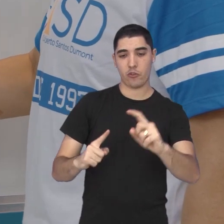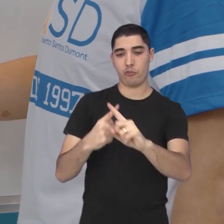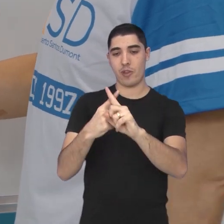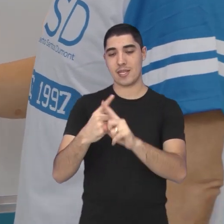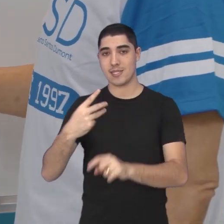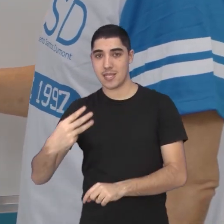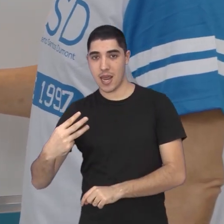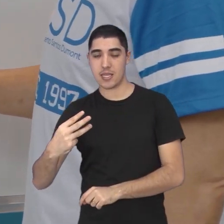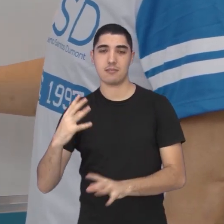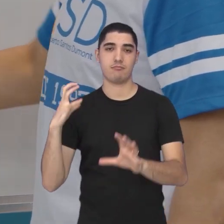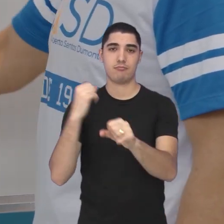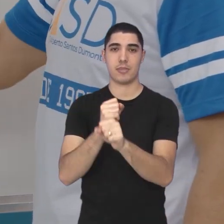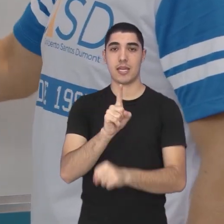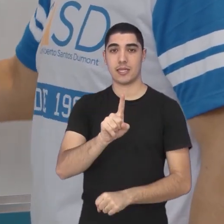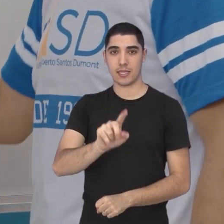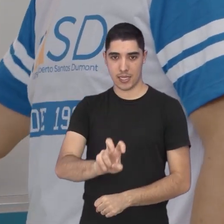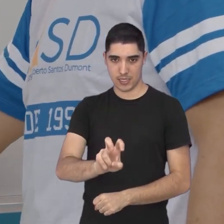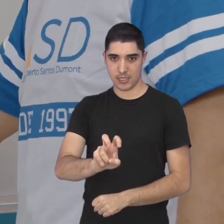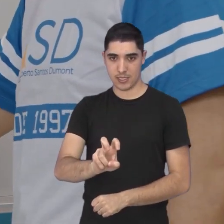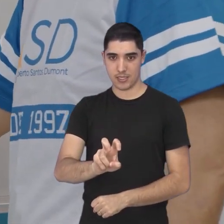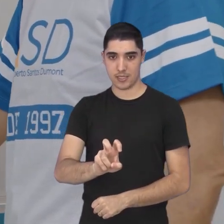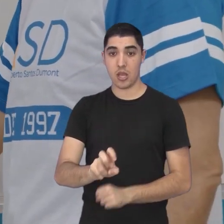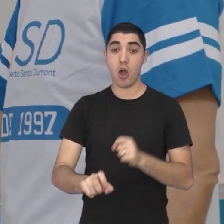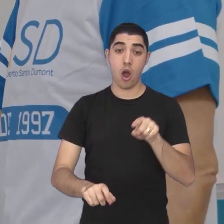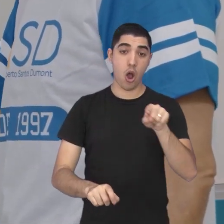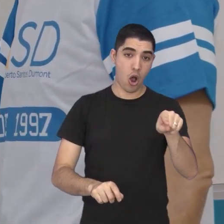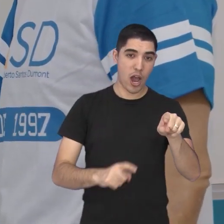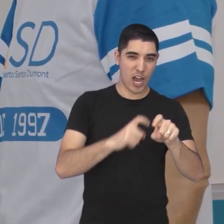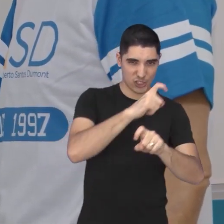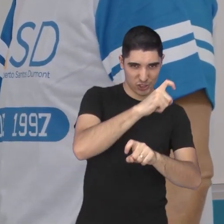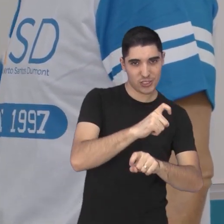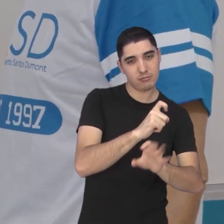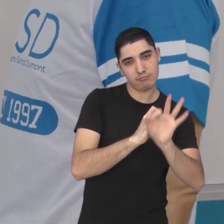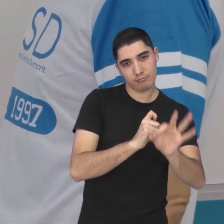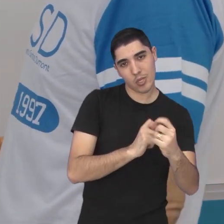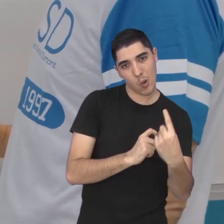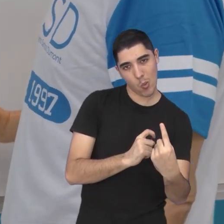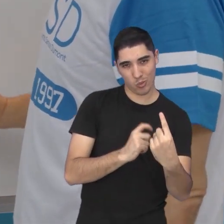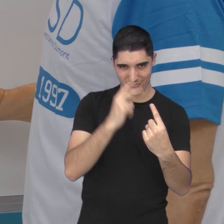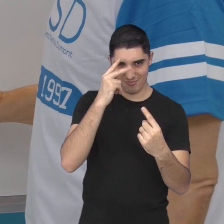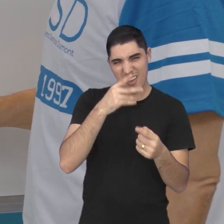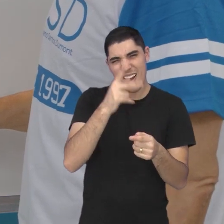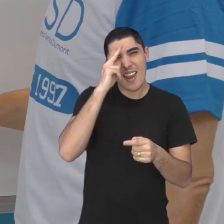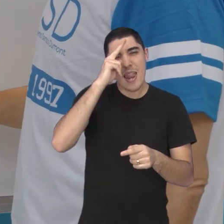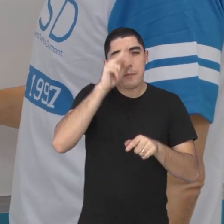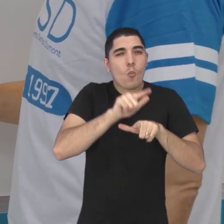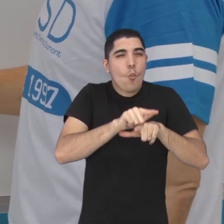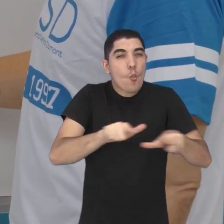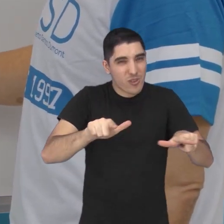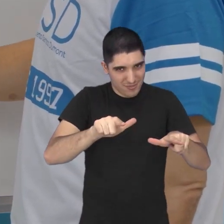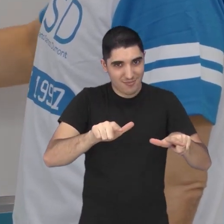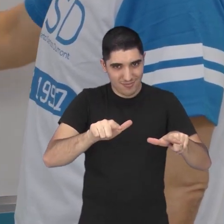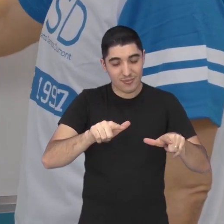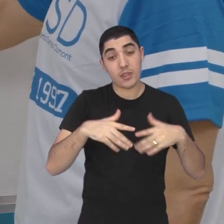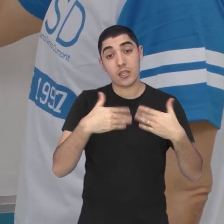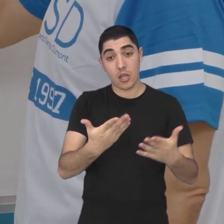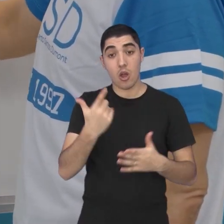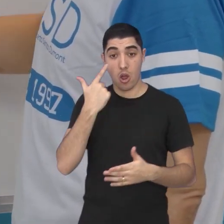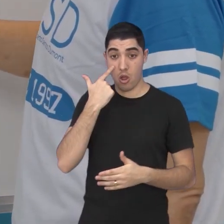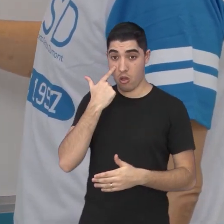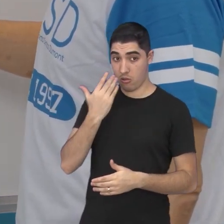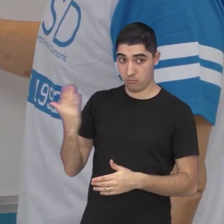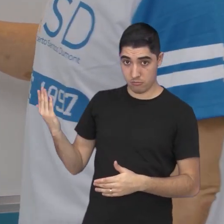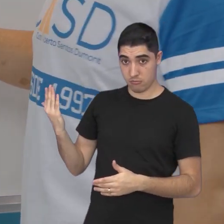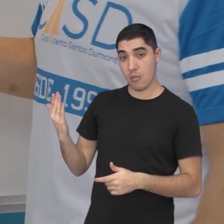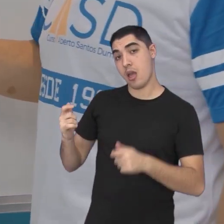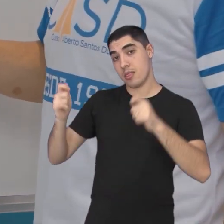15. Certo? E aqui no x, não está escrito aqui, mas é 1. Certo? Então vamos botar